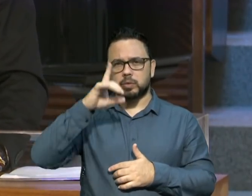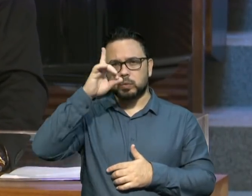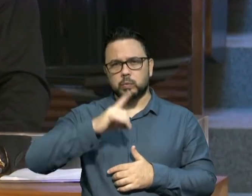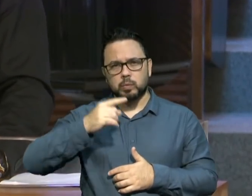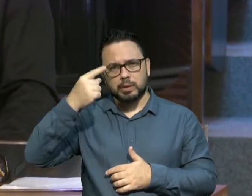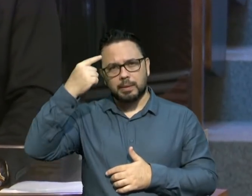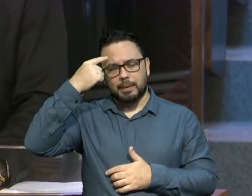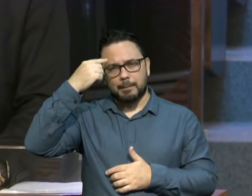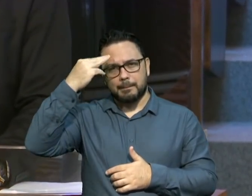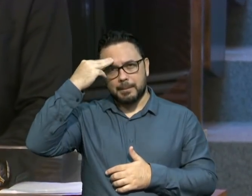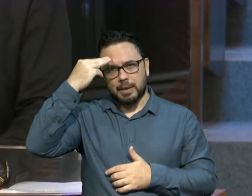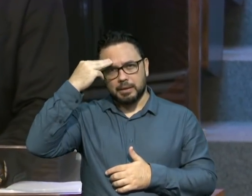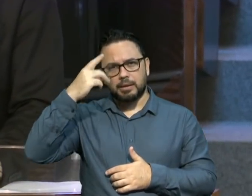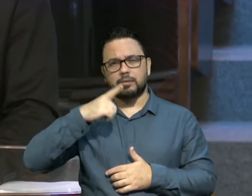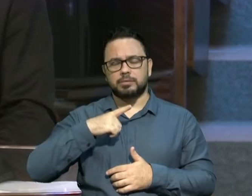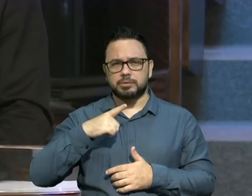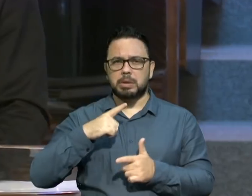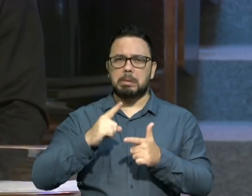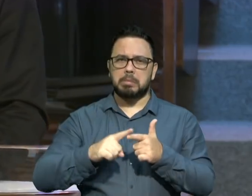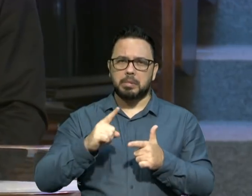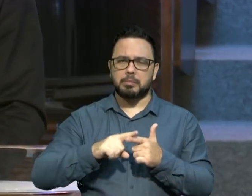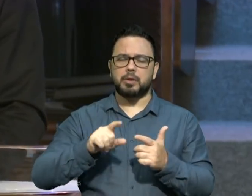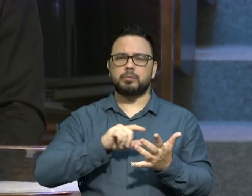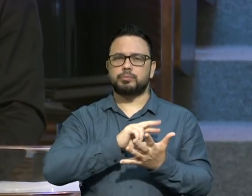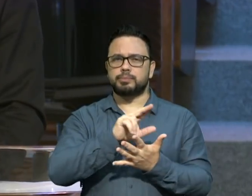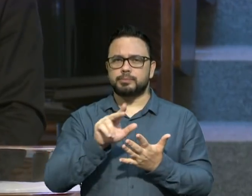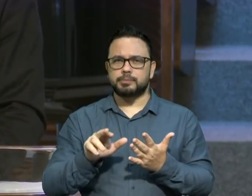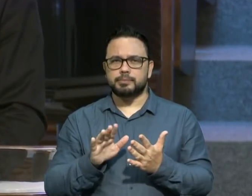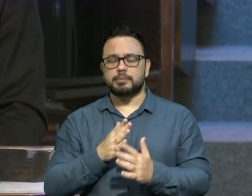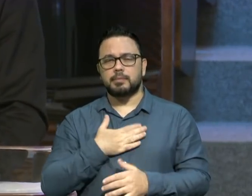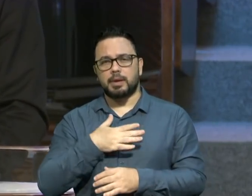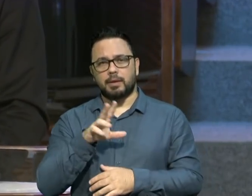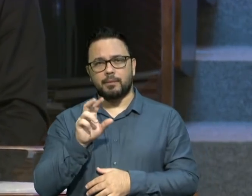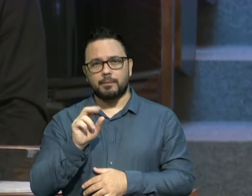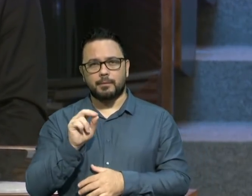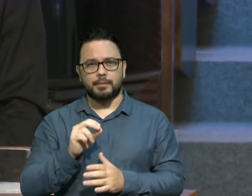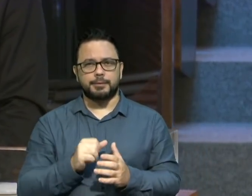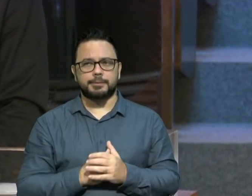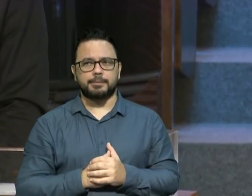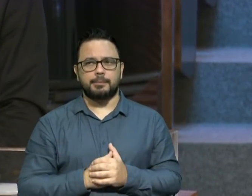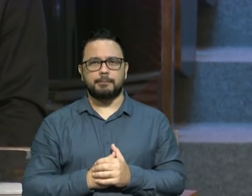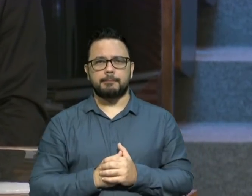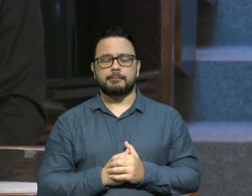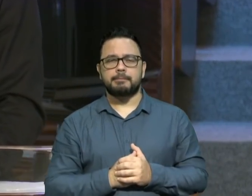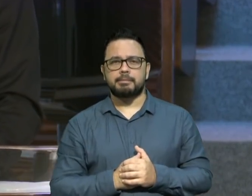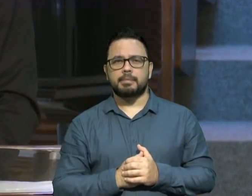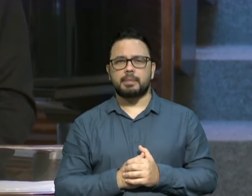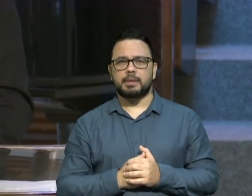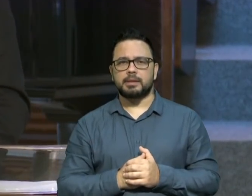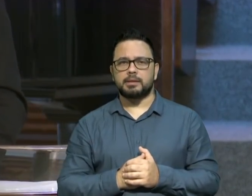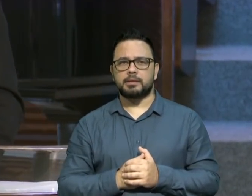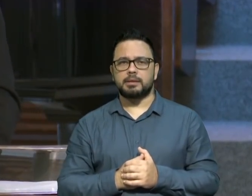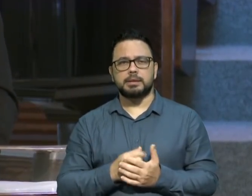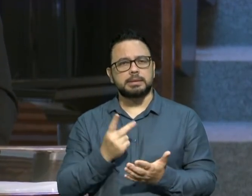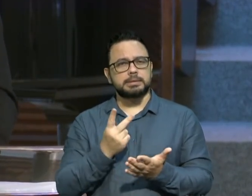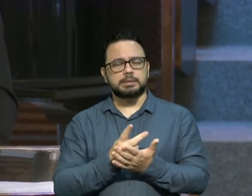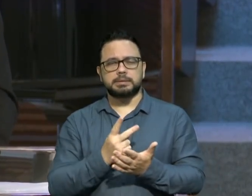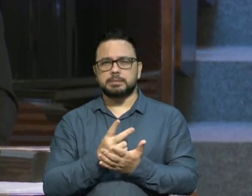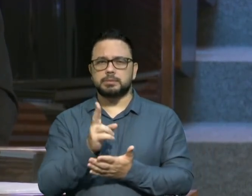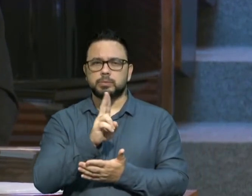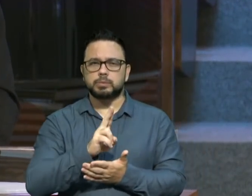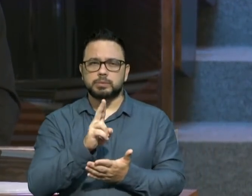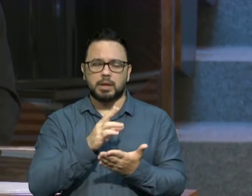o e mesmo doente mental a minha querida avó a carregar a luminária Adventista